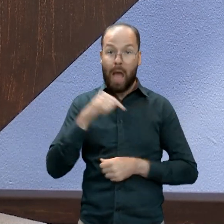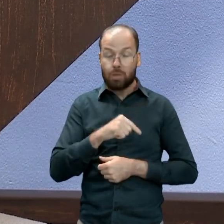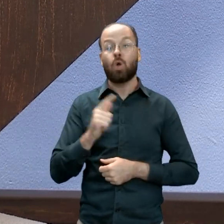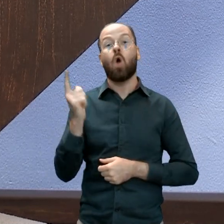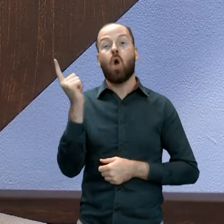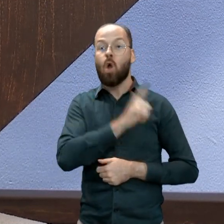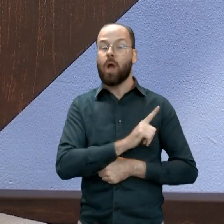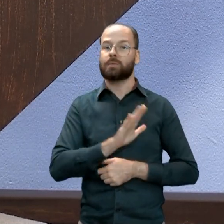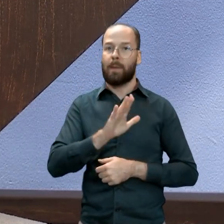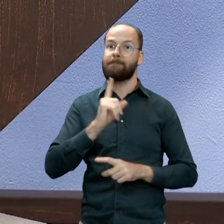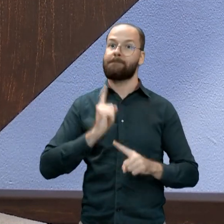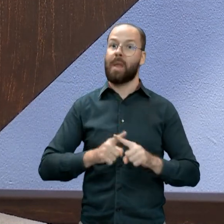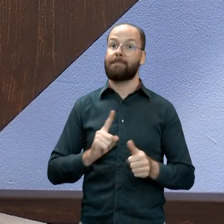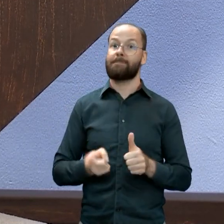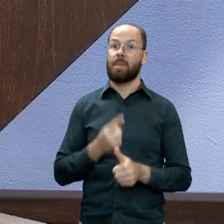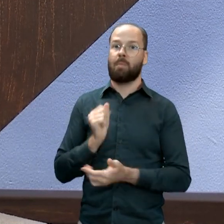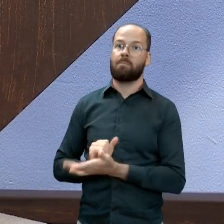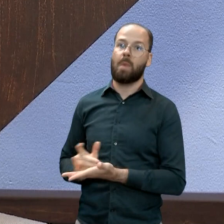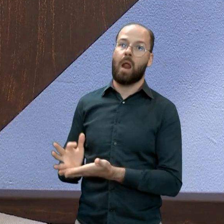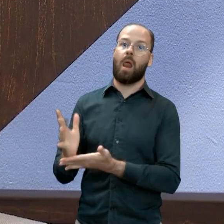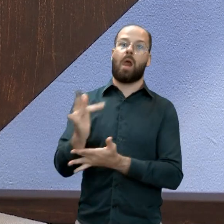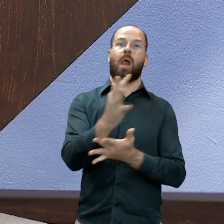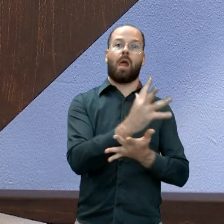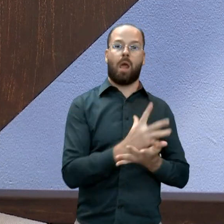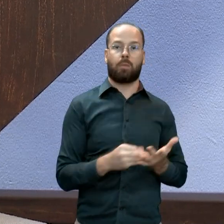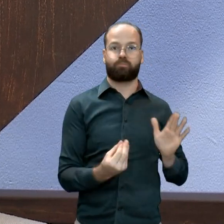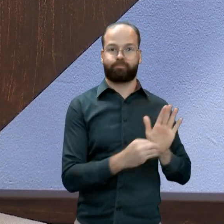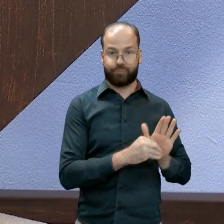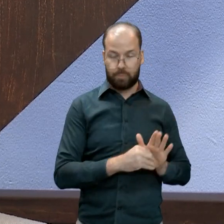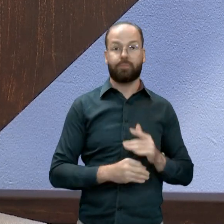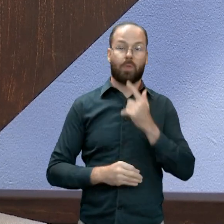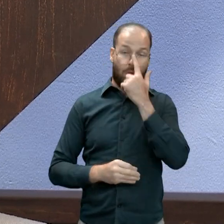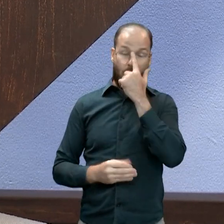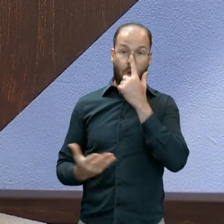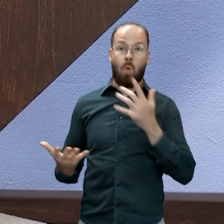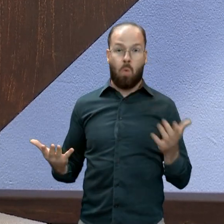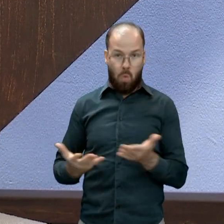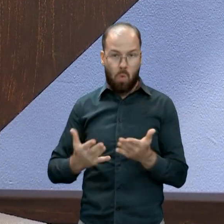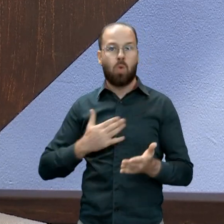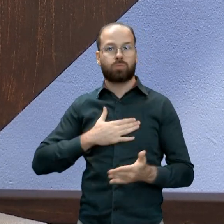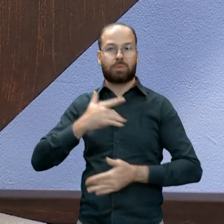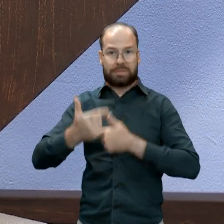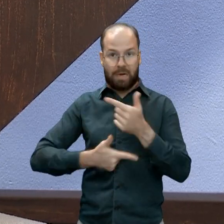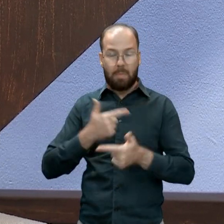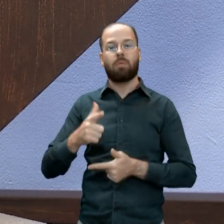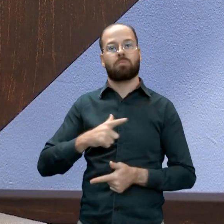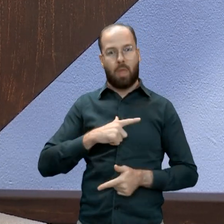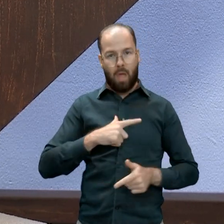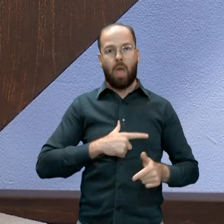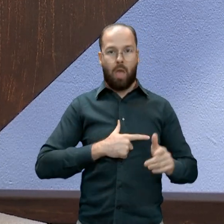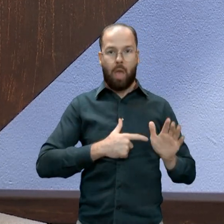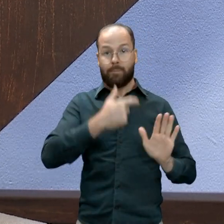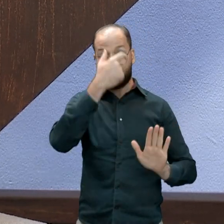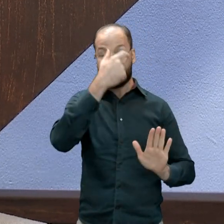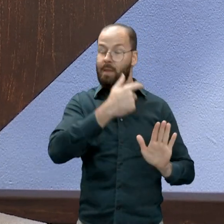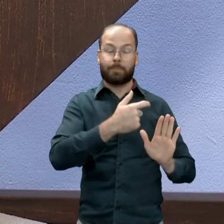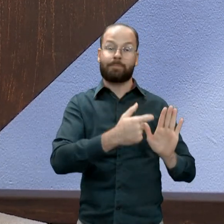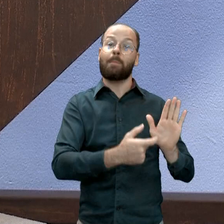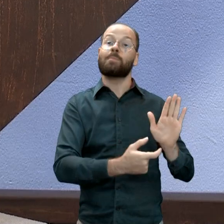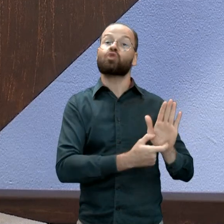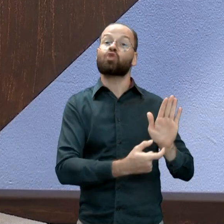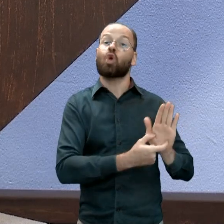Começa daí. Então, hoje, eu também trabalho com modelos preditivos, né, com alguns programas específicos, para